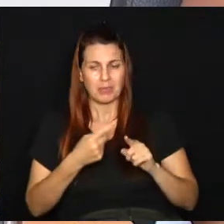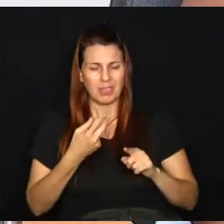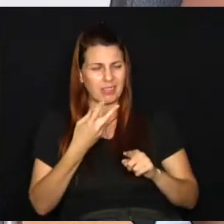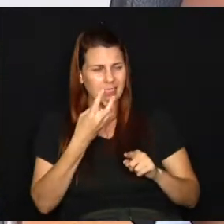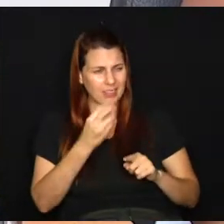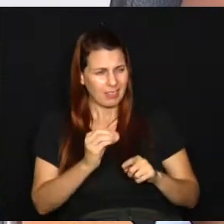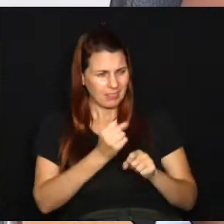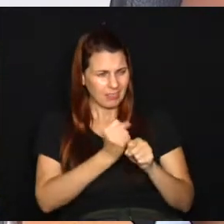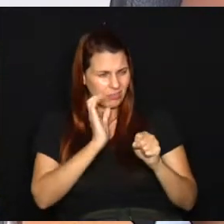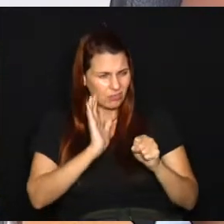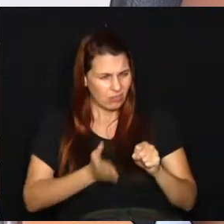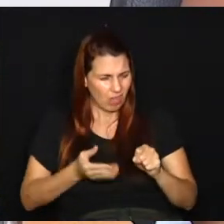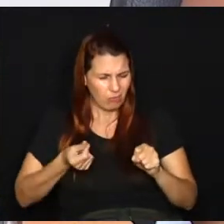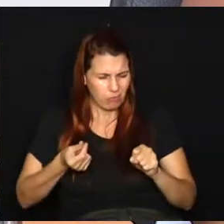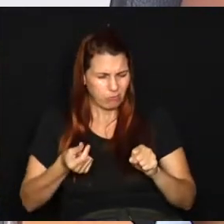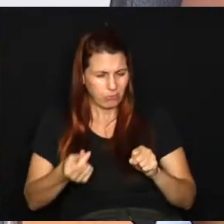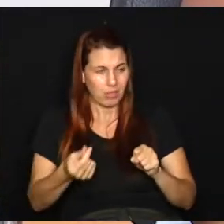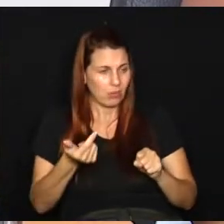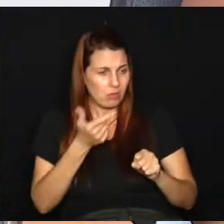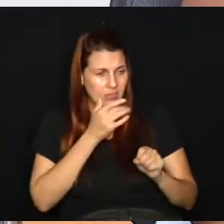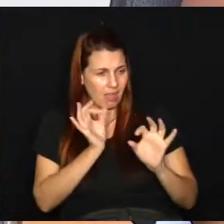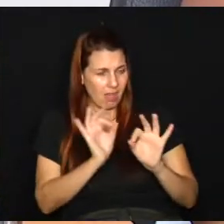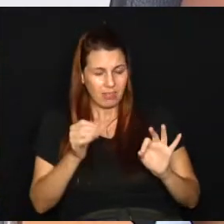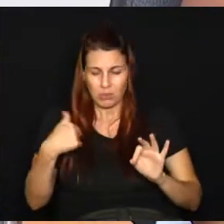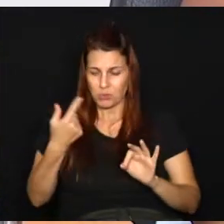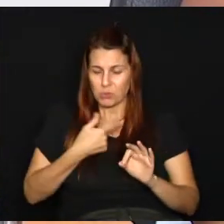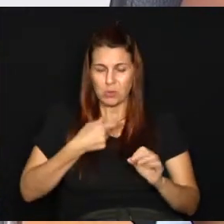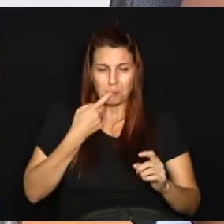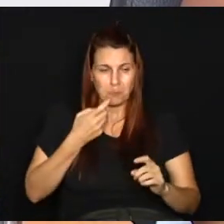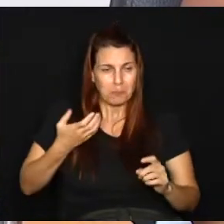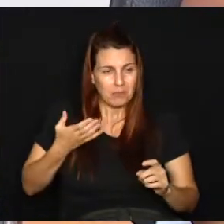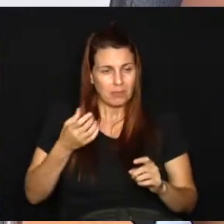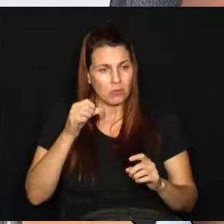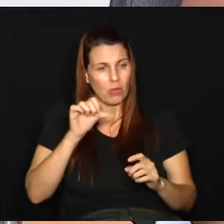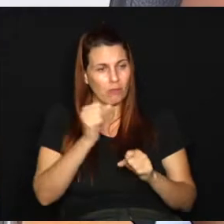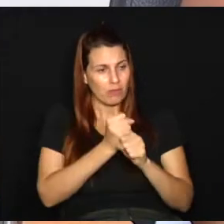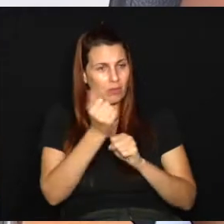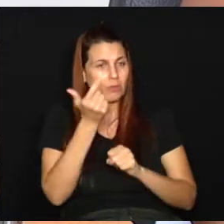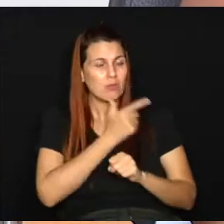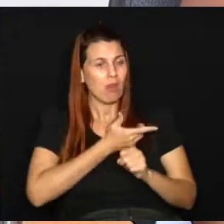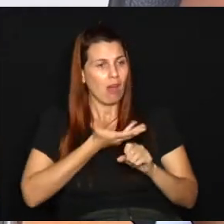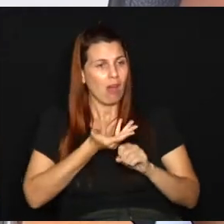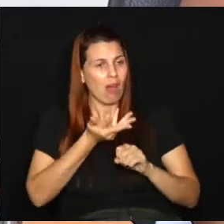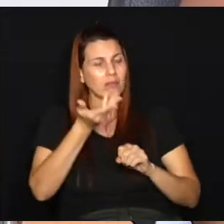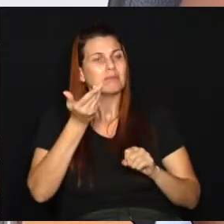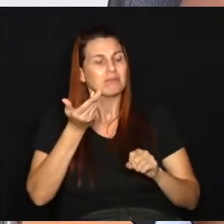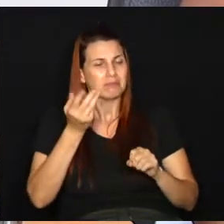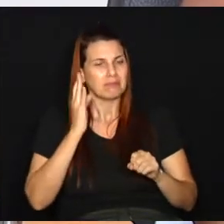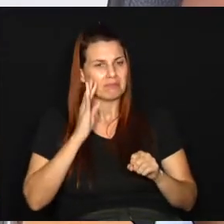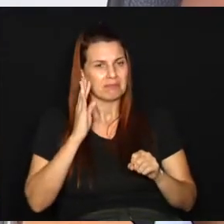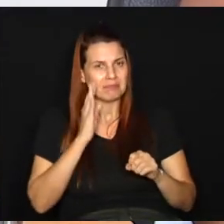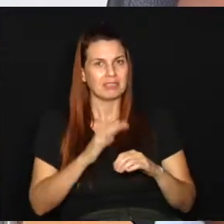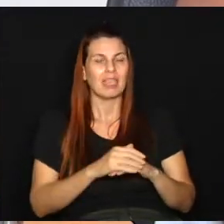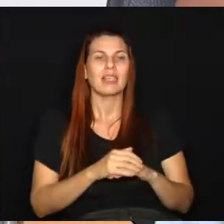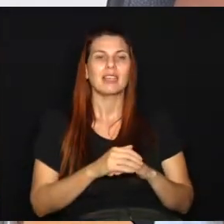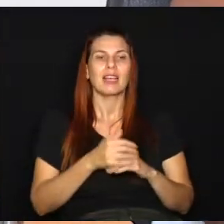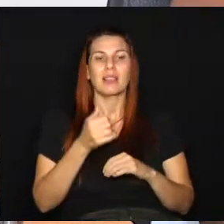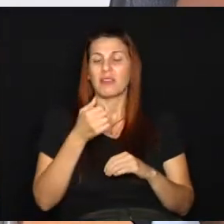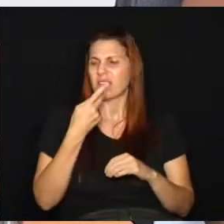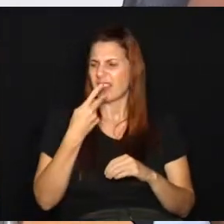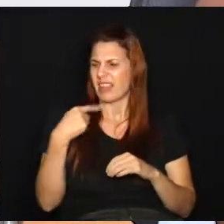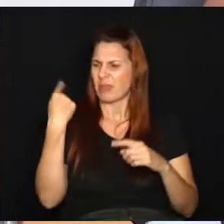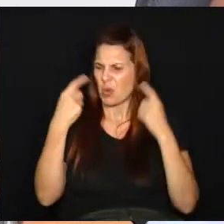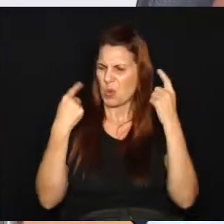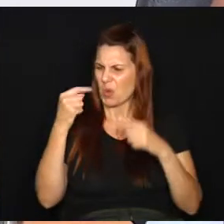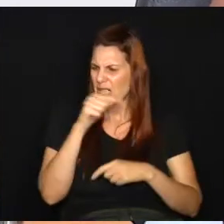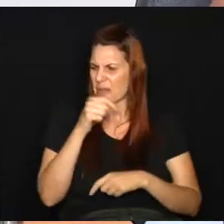não conseguiram, e nós só com 9 anos já vamos... É um avanço, né? As mulheres loucas, como é assim que os caras lá chamam nós,